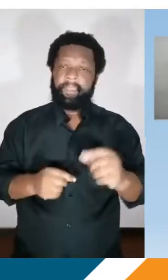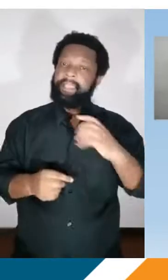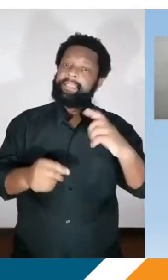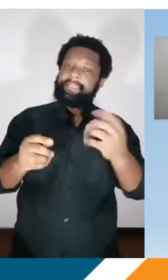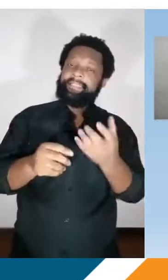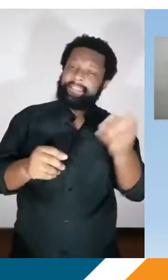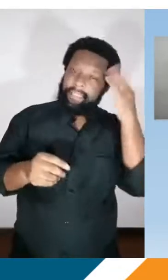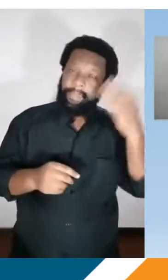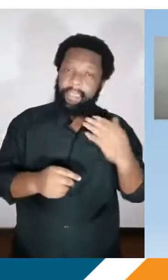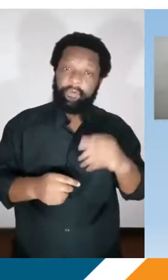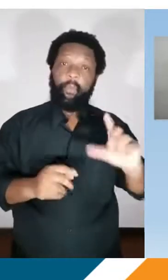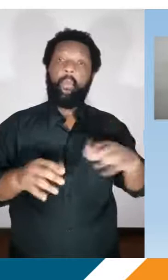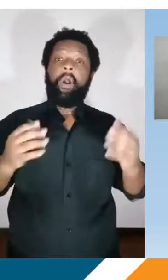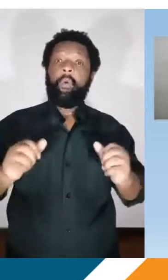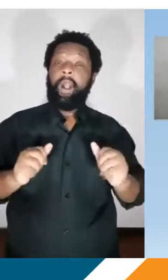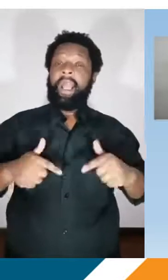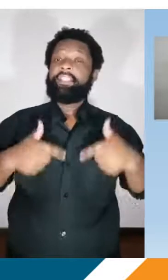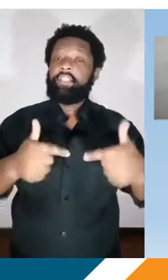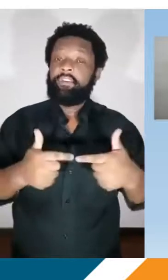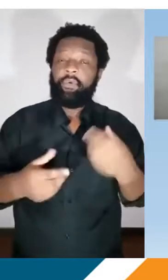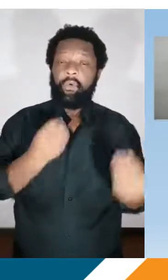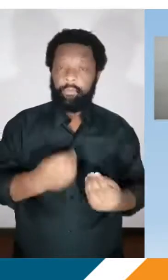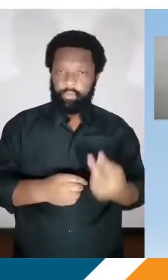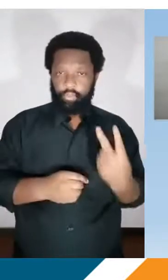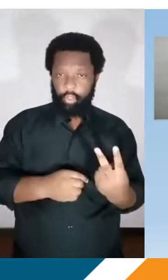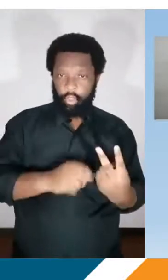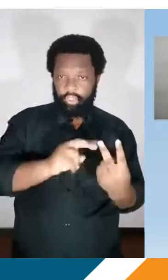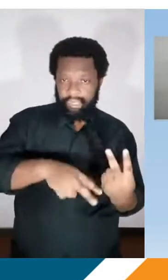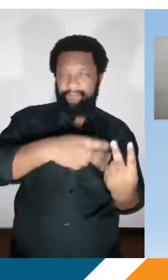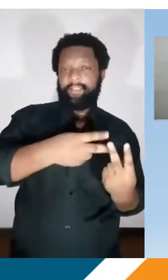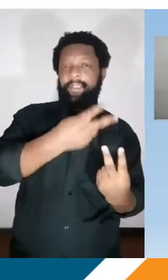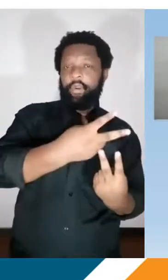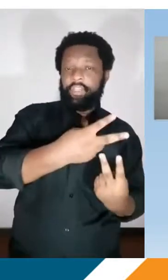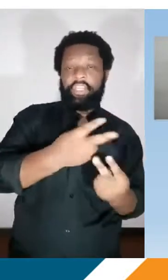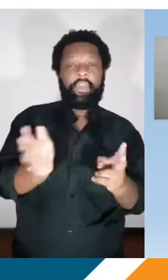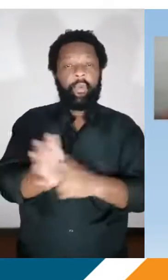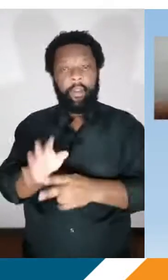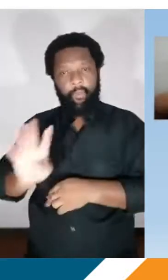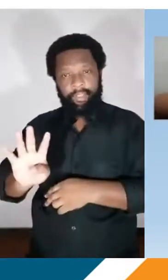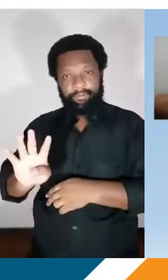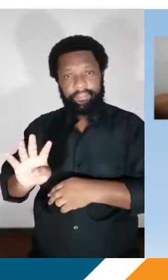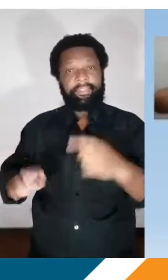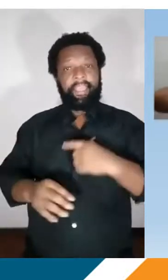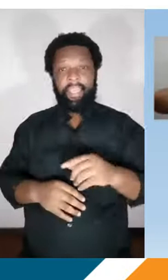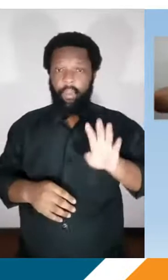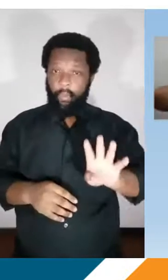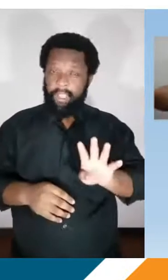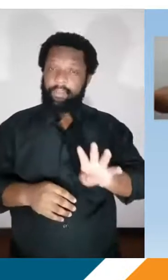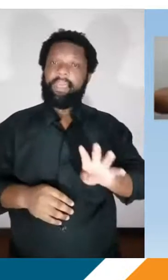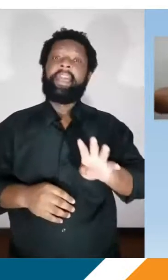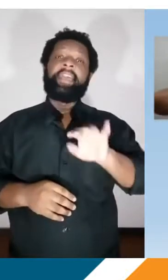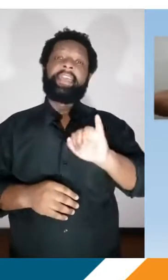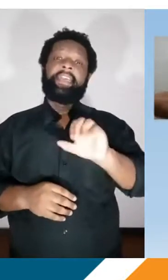cálculo, se eu quero saber os isômeros opticamente ativos, eu vou fazer o quê? 2 elevado a 2, que vai dar 4. Então eu vou ter 4